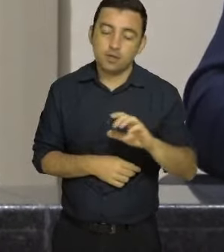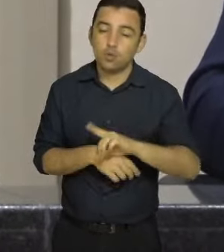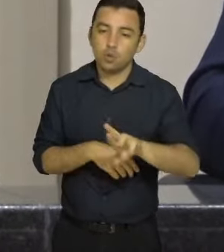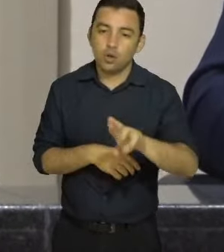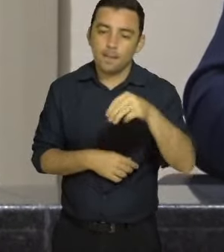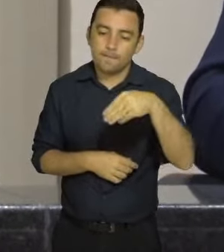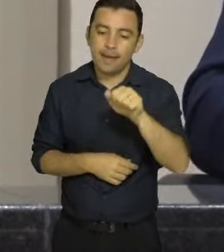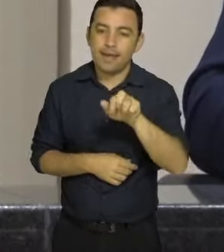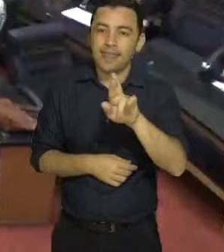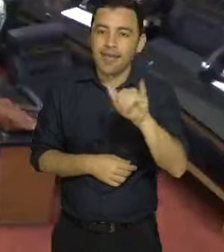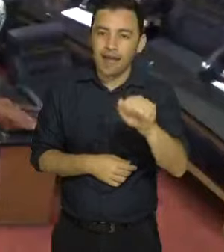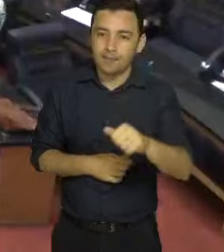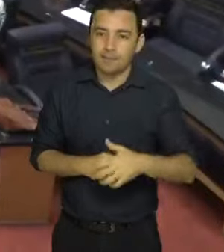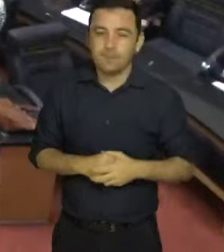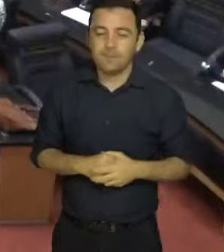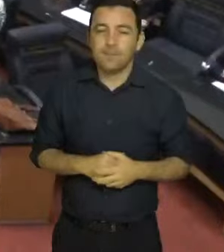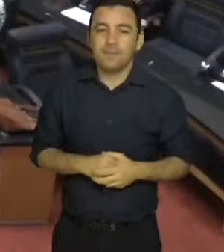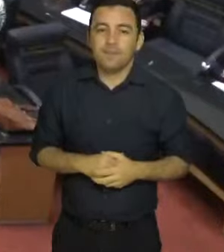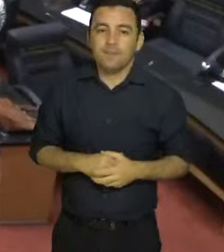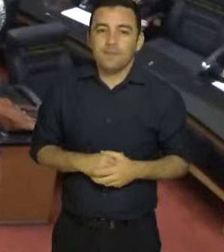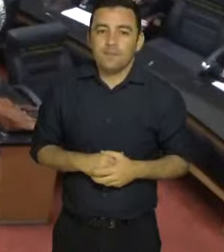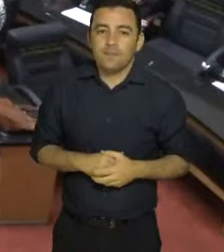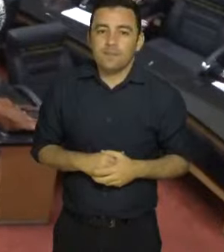Elisa Máximo.